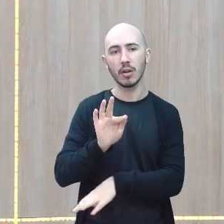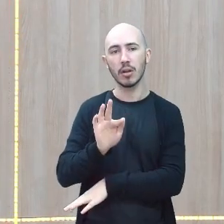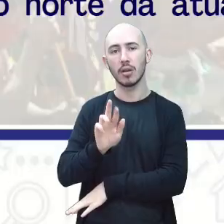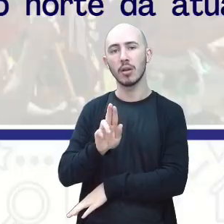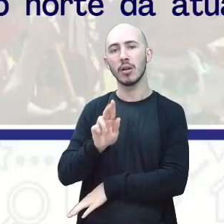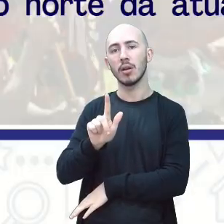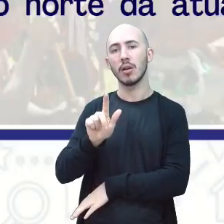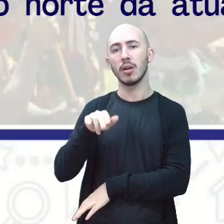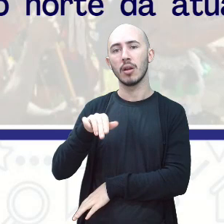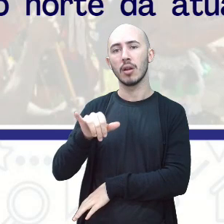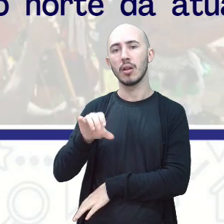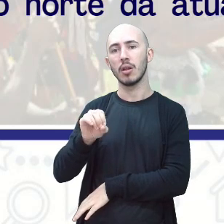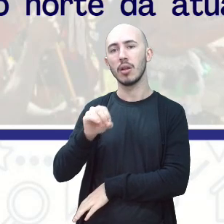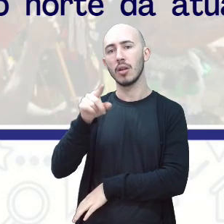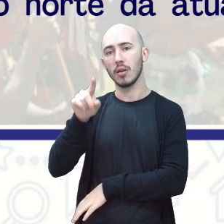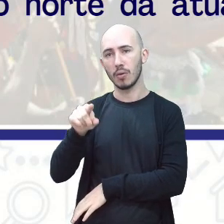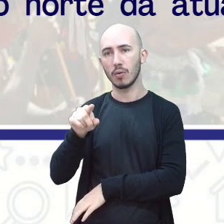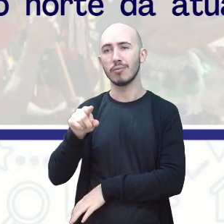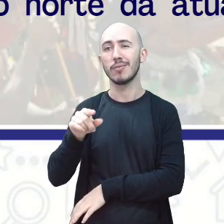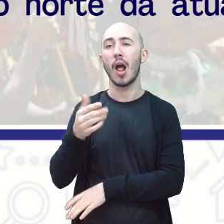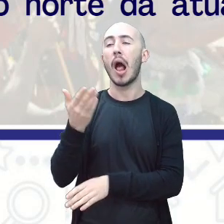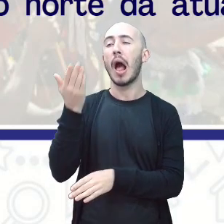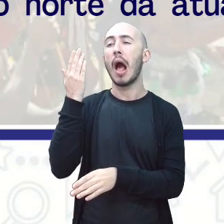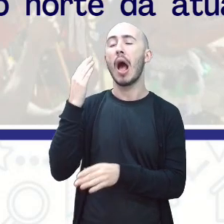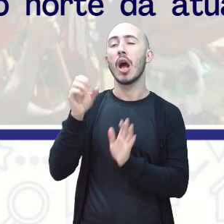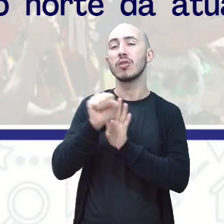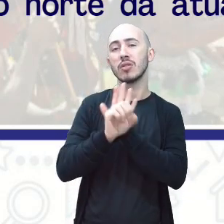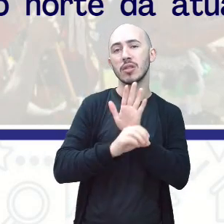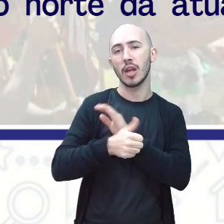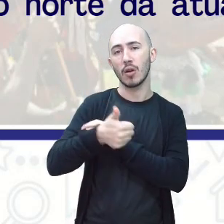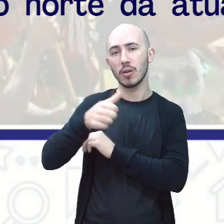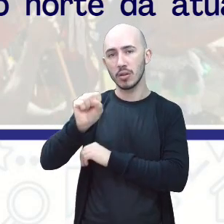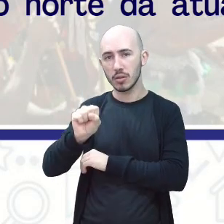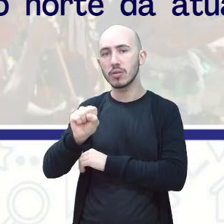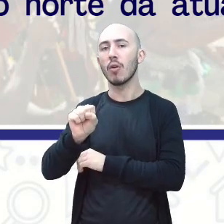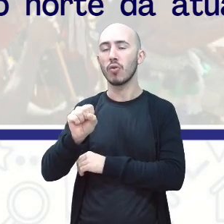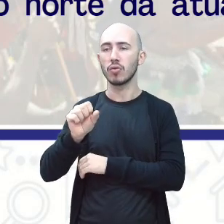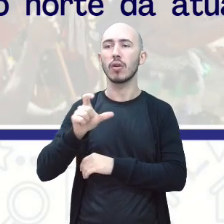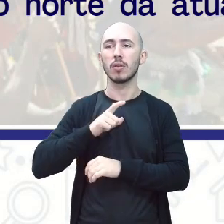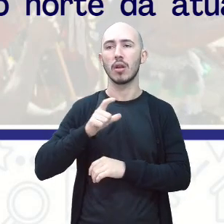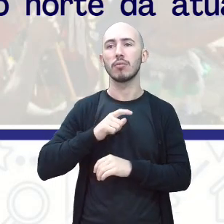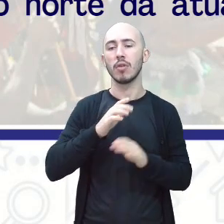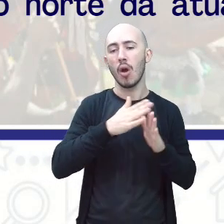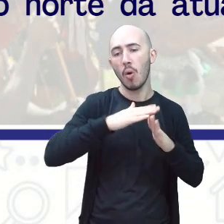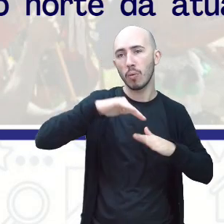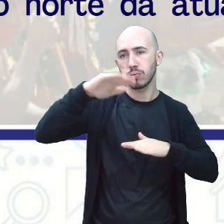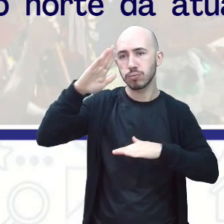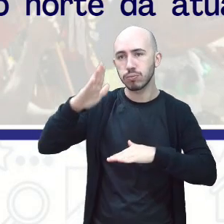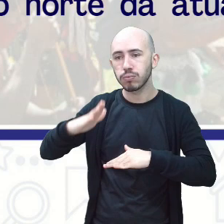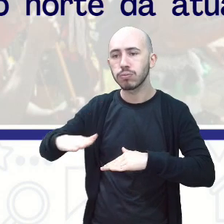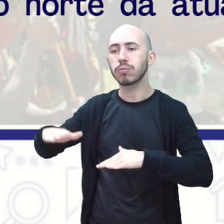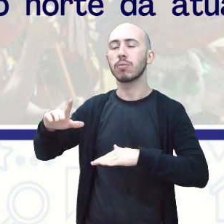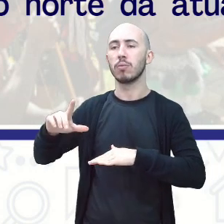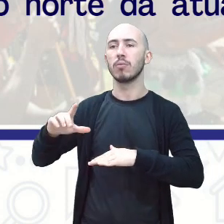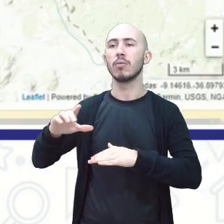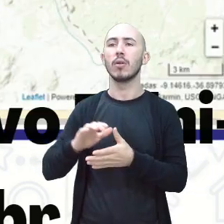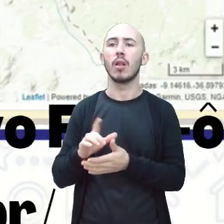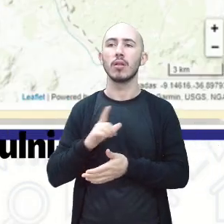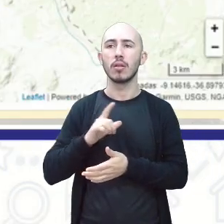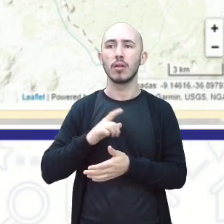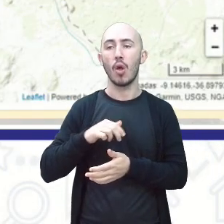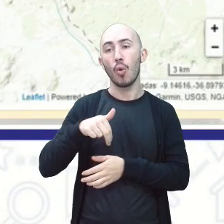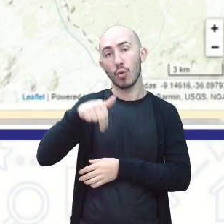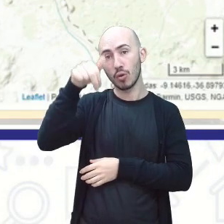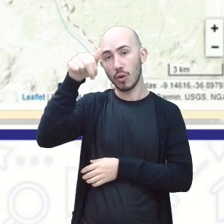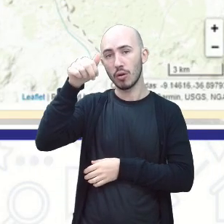desde o século XVIII, né, que se tem notícia, né, deles ocupando a Serra do Comunate, né, situada ao norte da atual cidade de